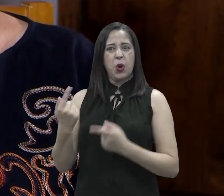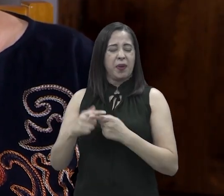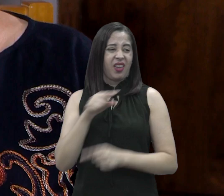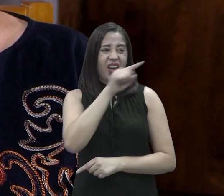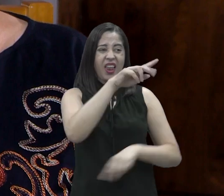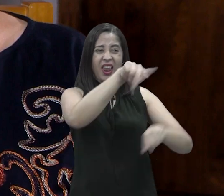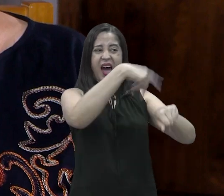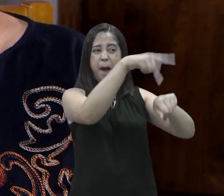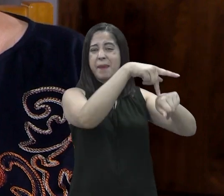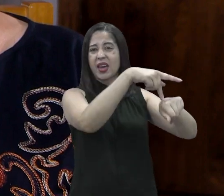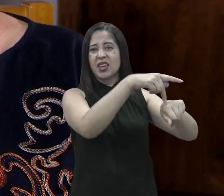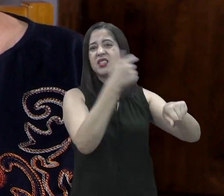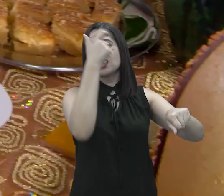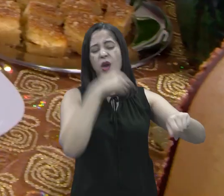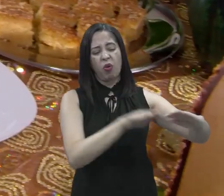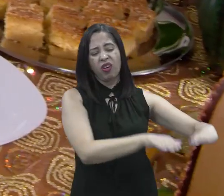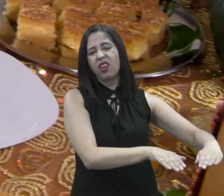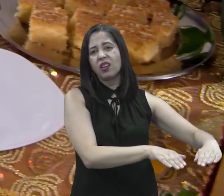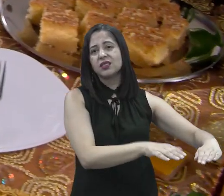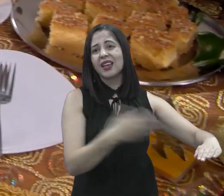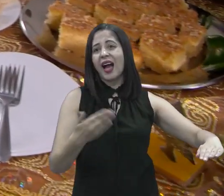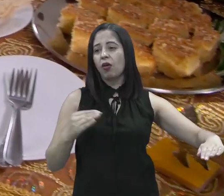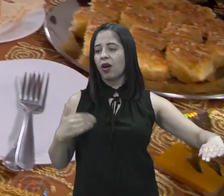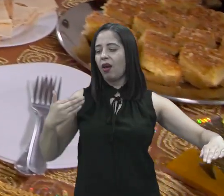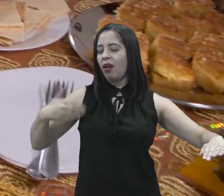Líbano foi minha infância.